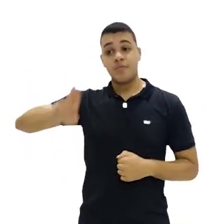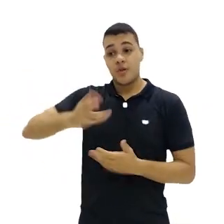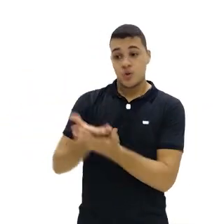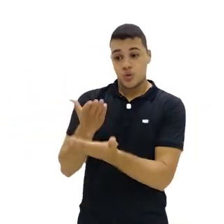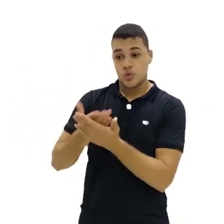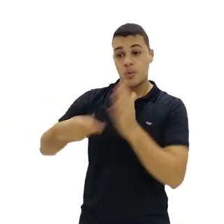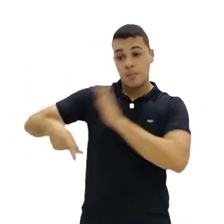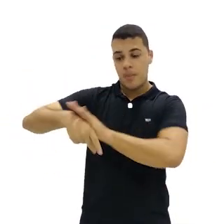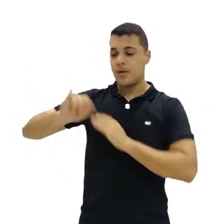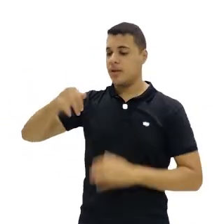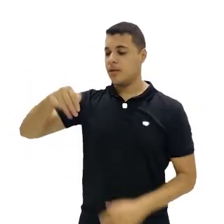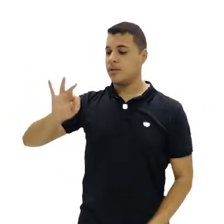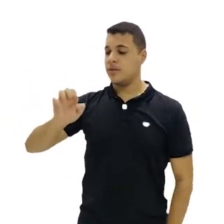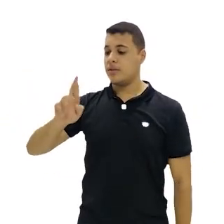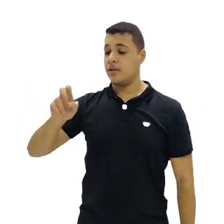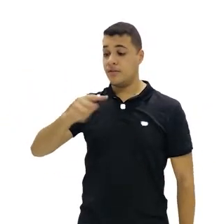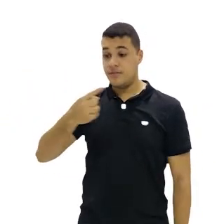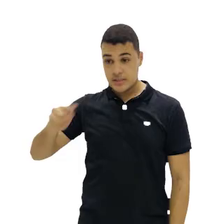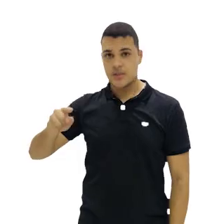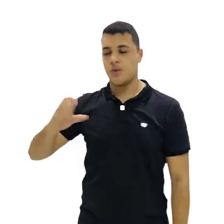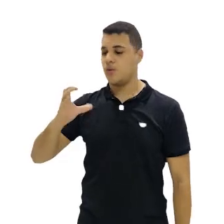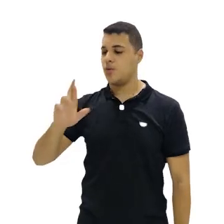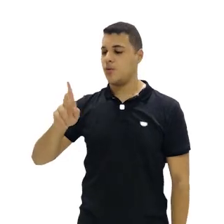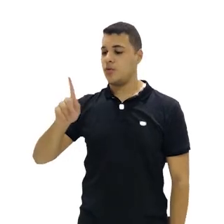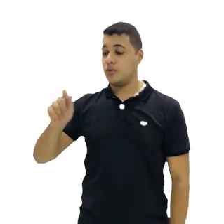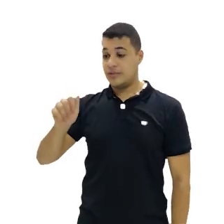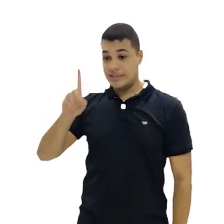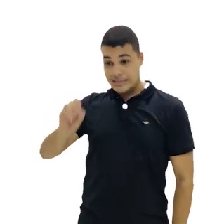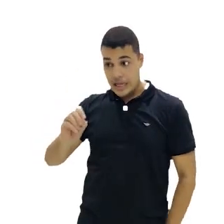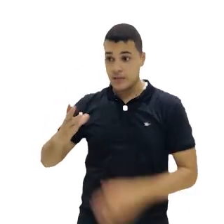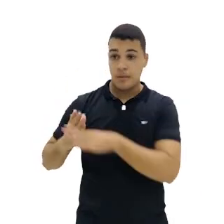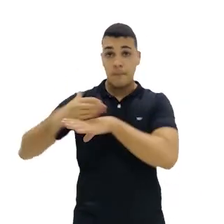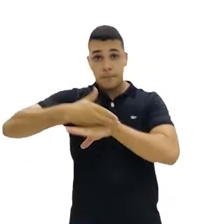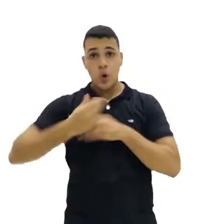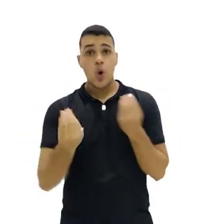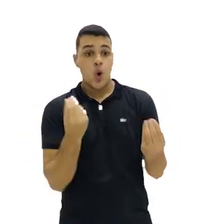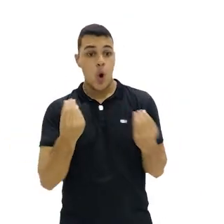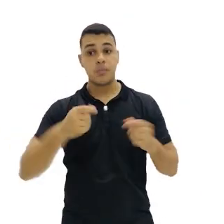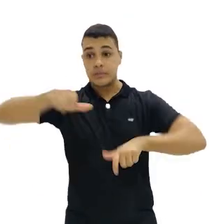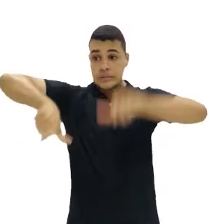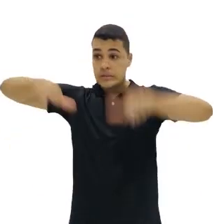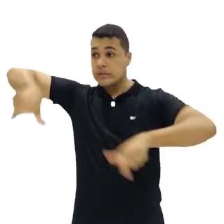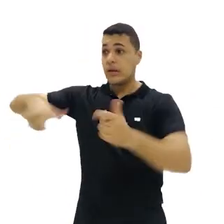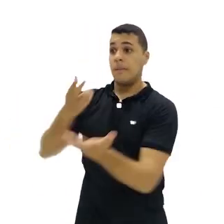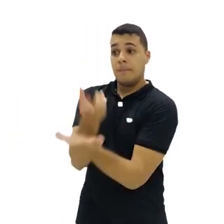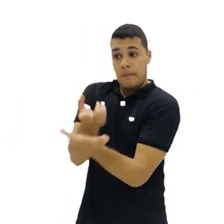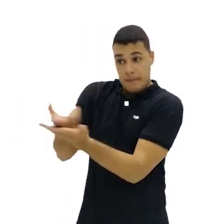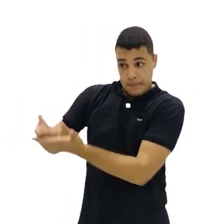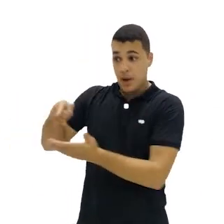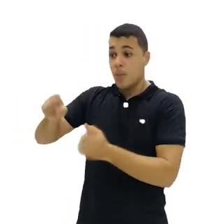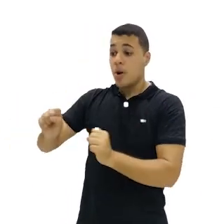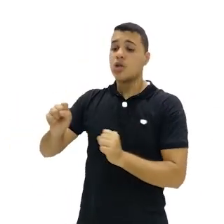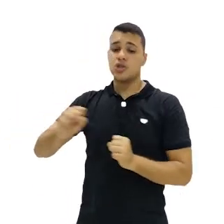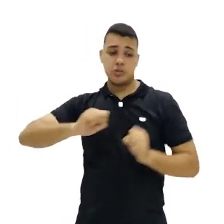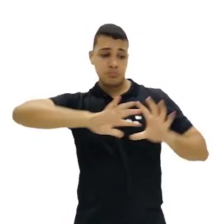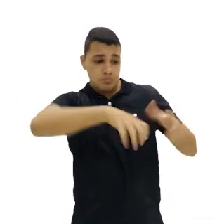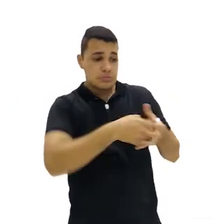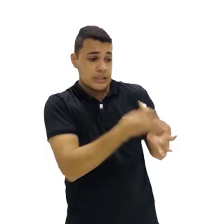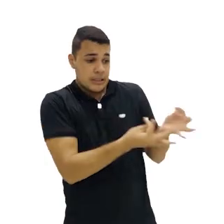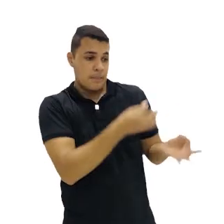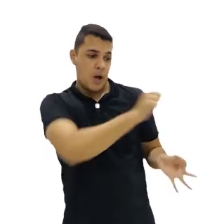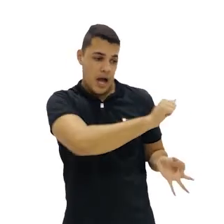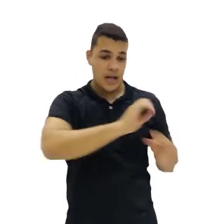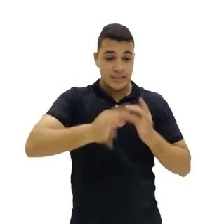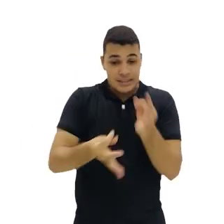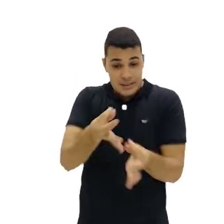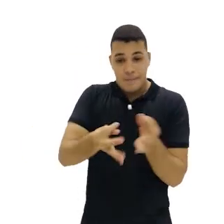os pacientes são alocados para o tratamento A e para o B, você avalia como eles responderam a esses tratamentos, passa um tempo